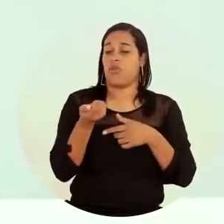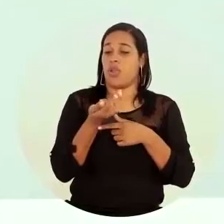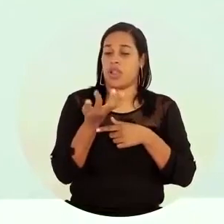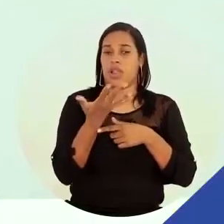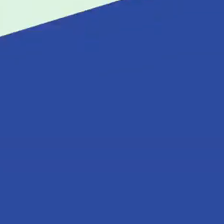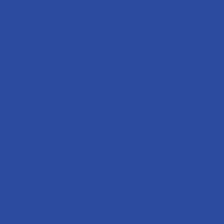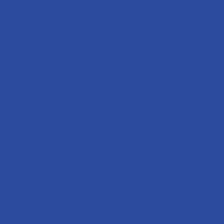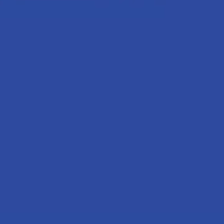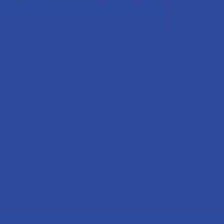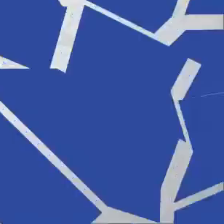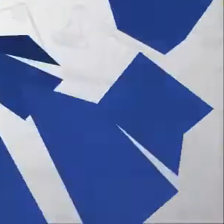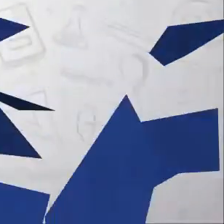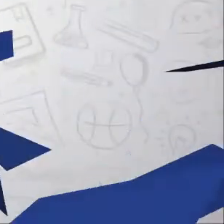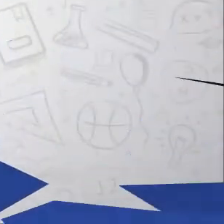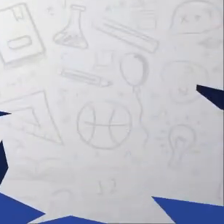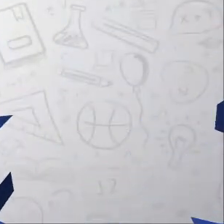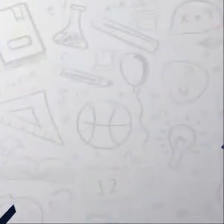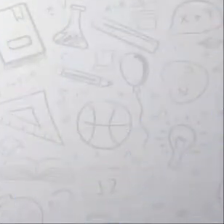resultados. Até mais!